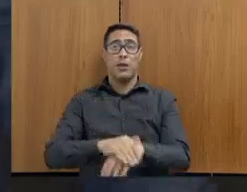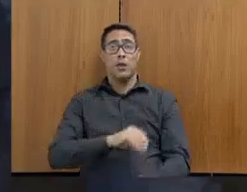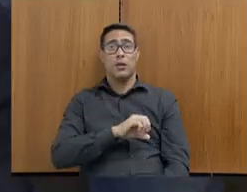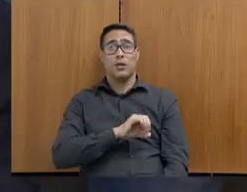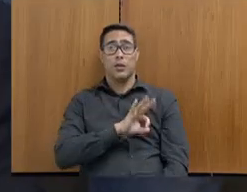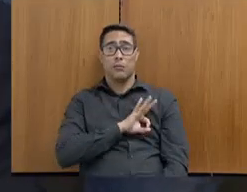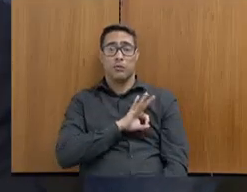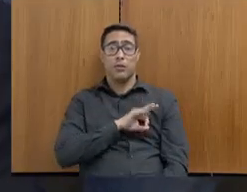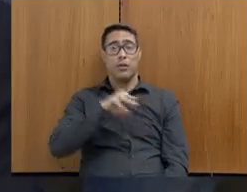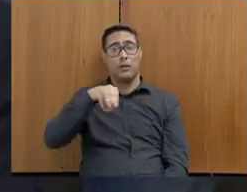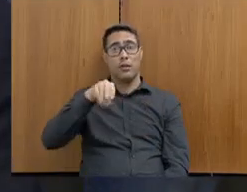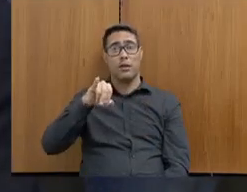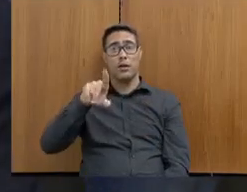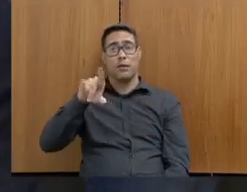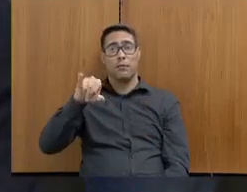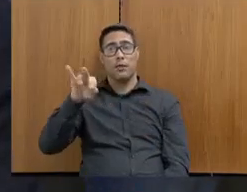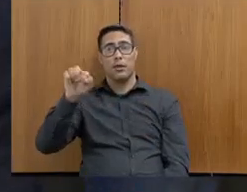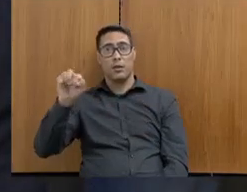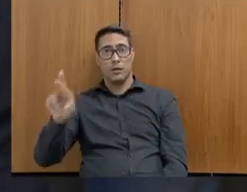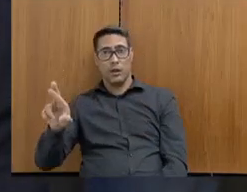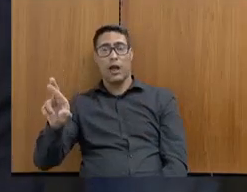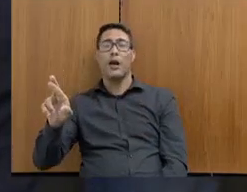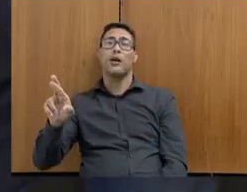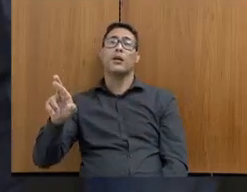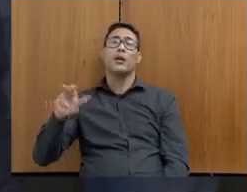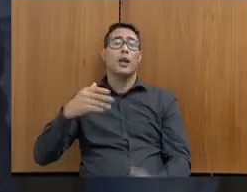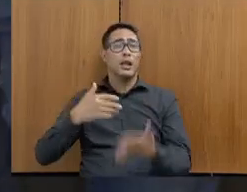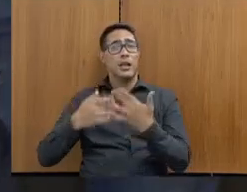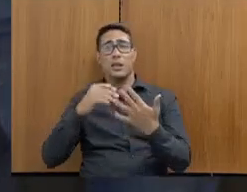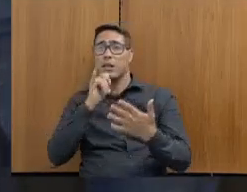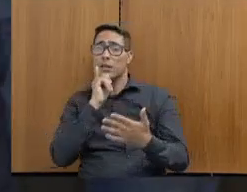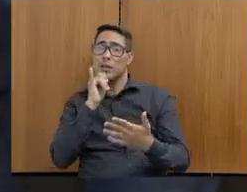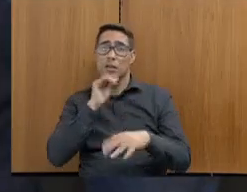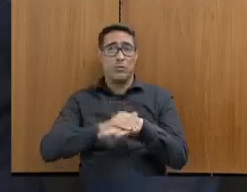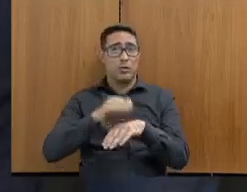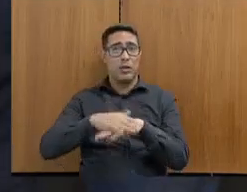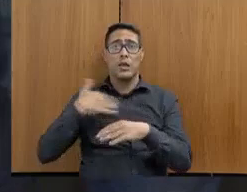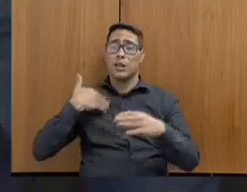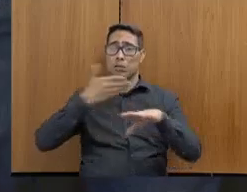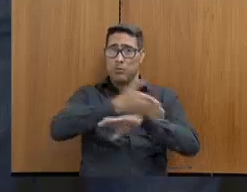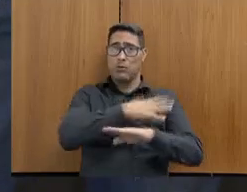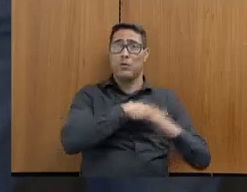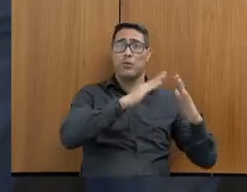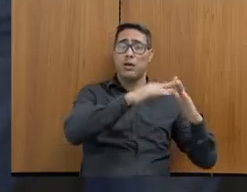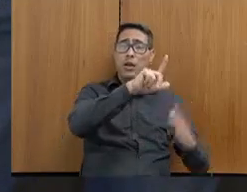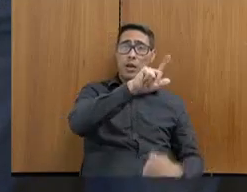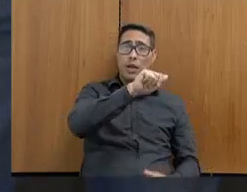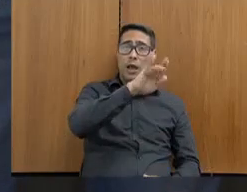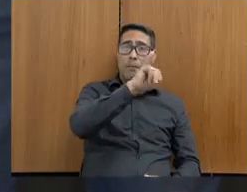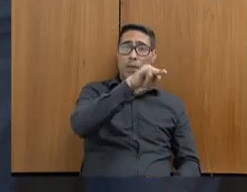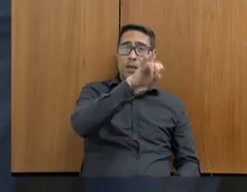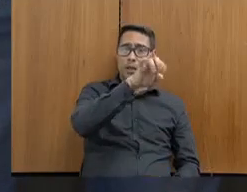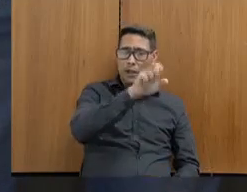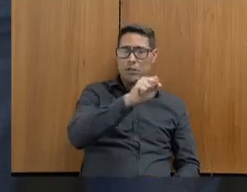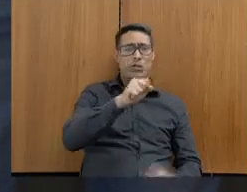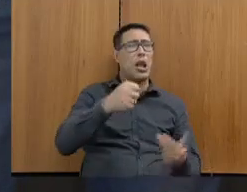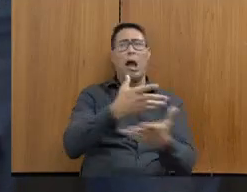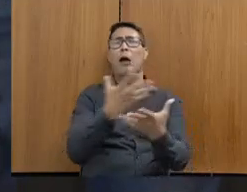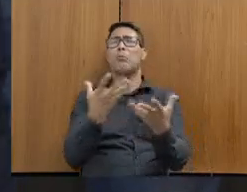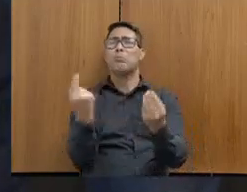é recorrente se a gente for recorrer no meu Gabinete no gabinete das maioria dos deputados dessa casa